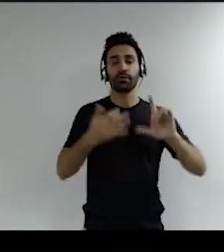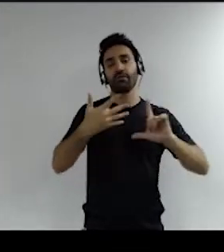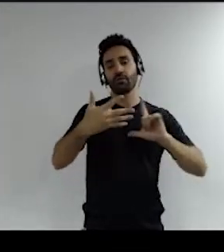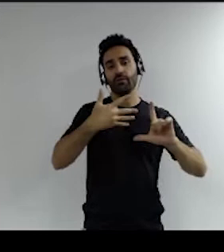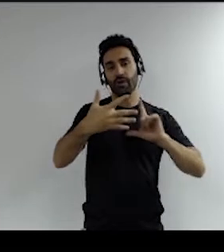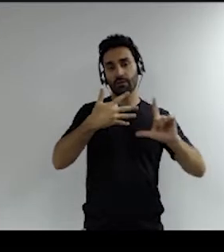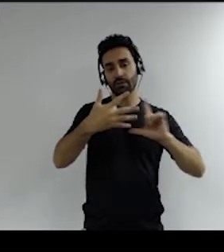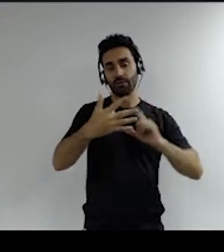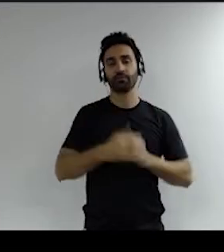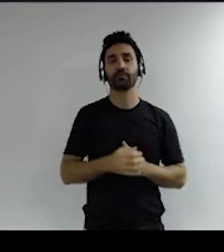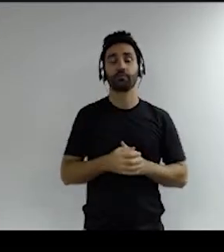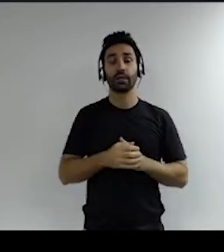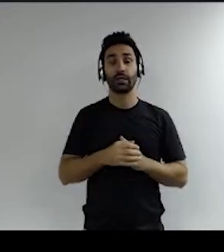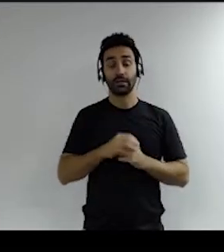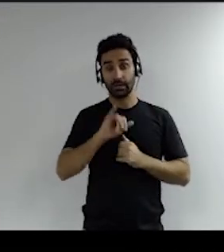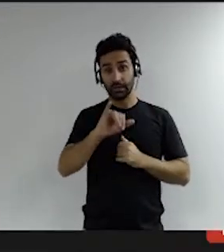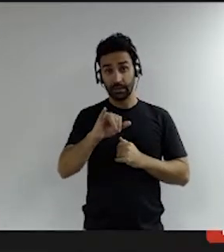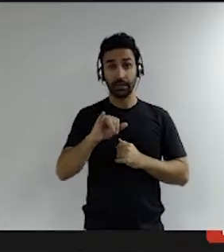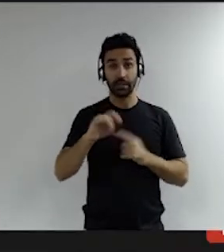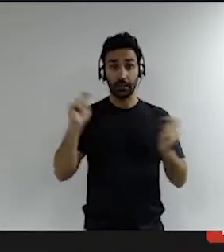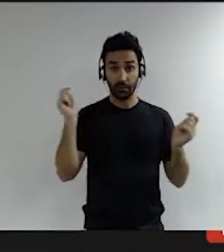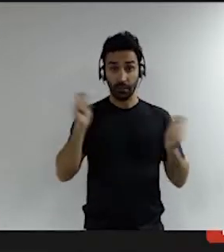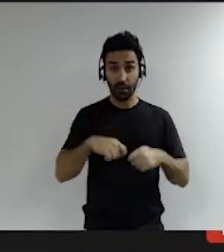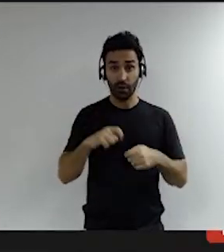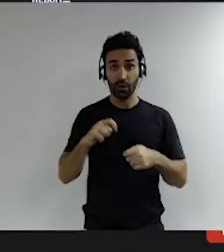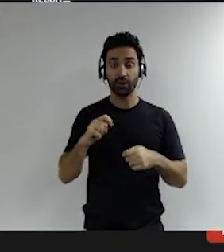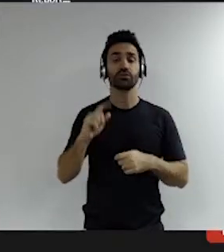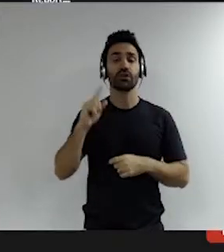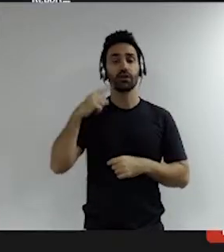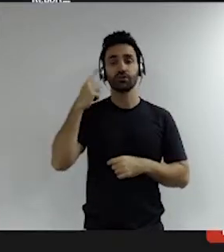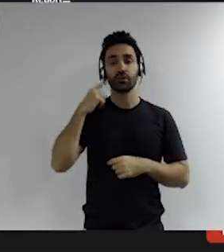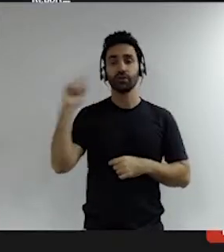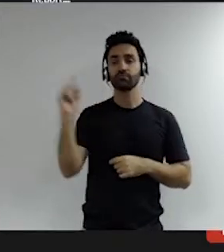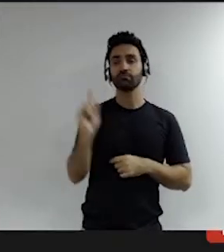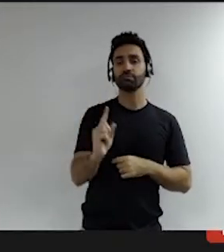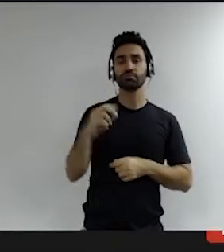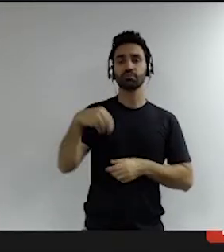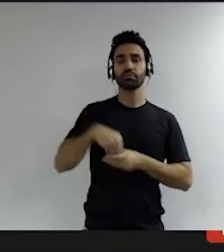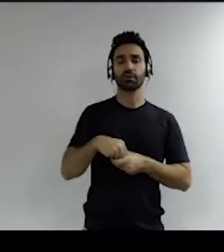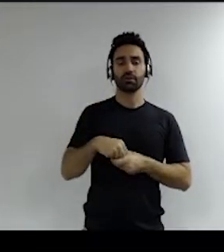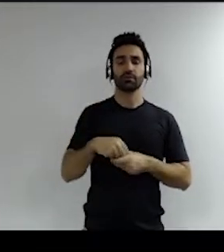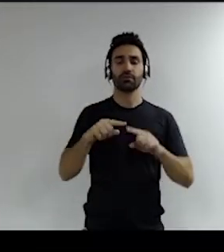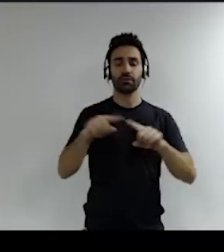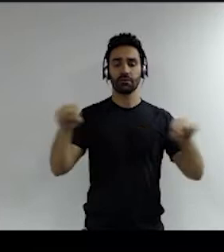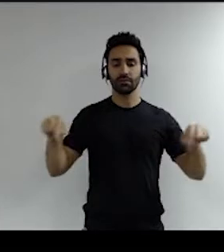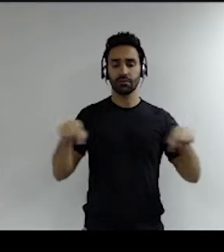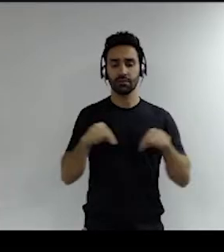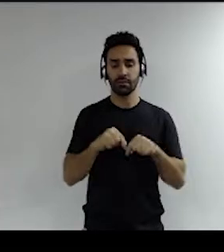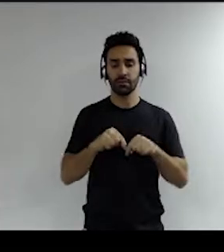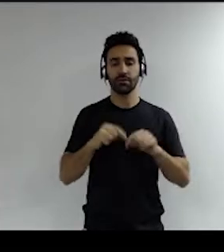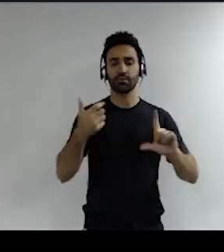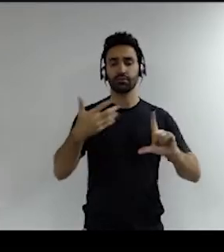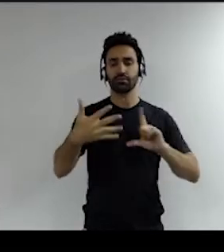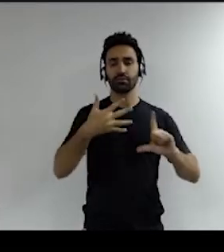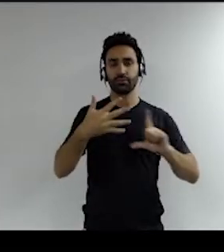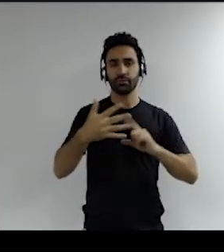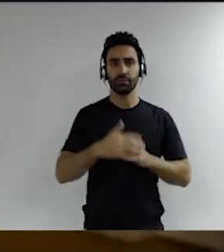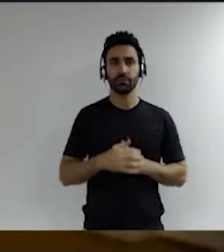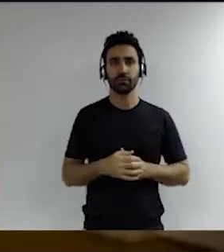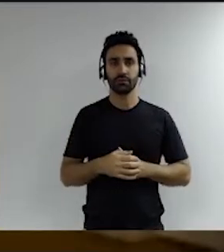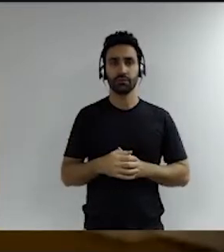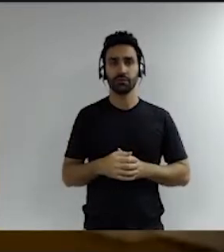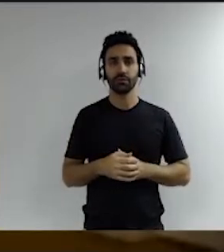videoconferência, se é possível a inclusão do advogado na sala e na audiência, e na